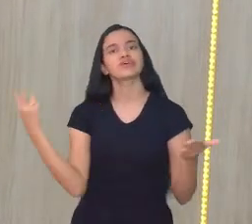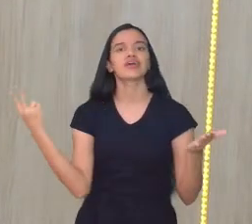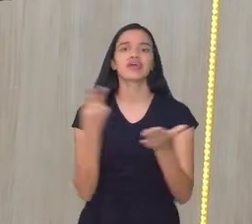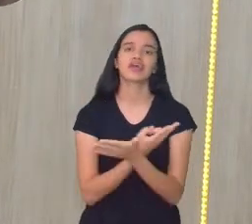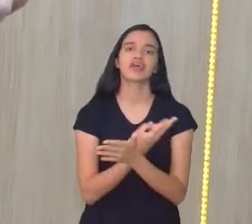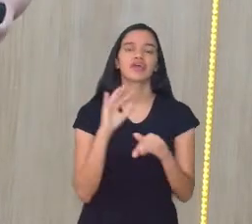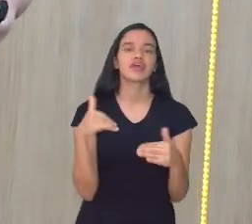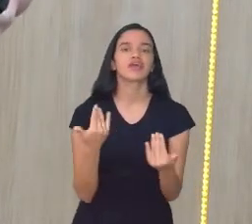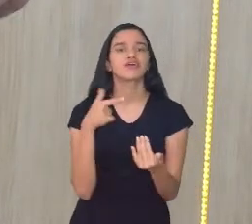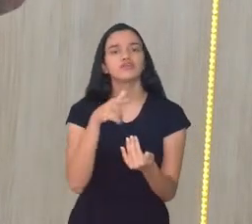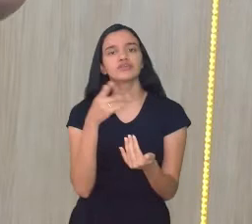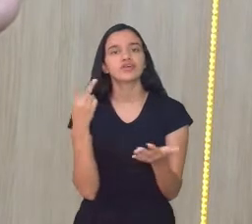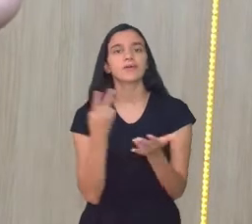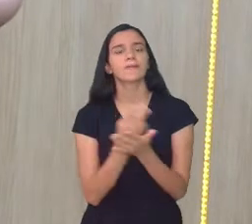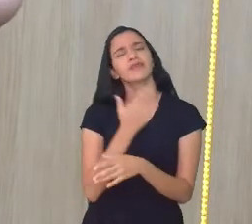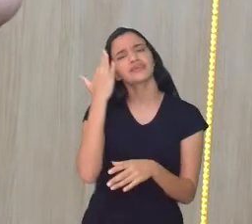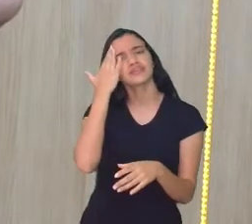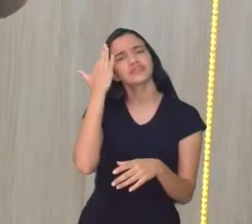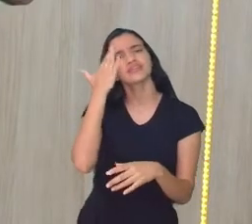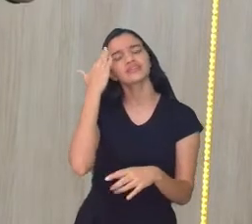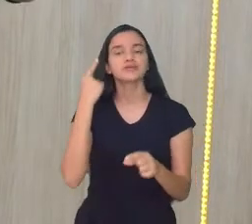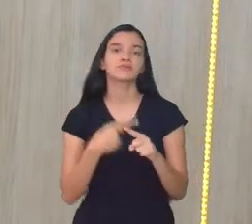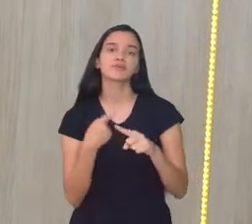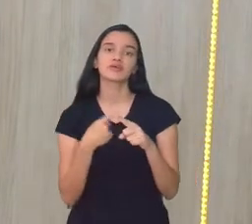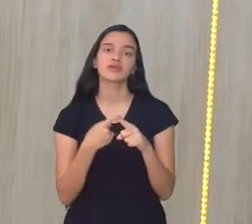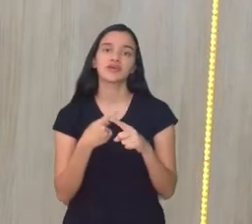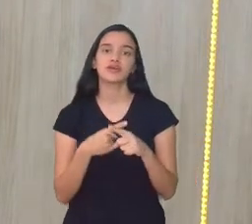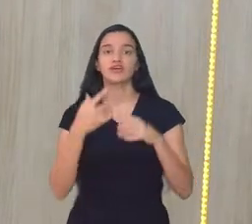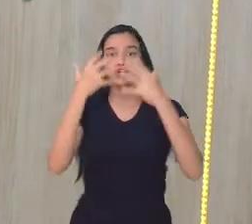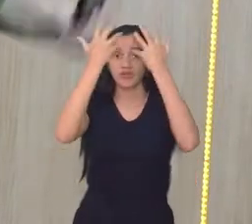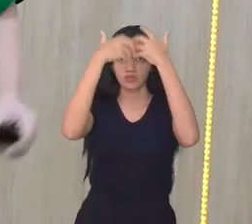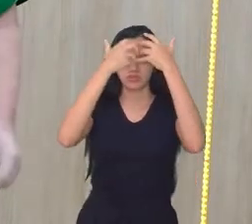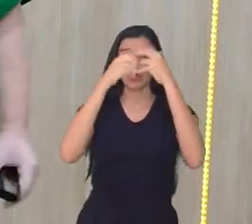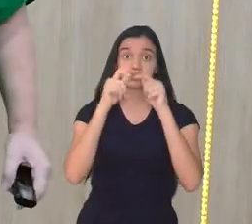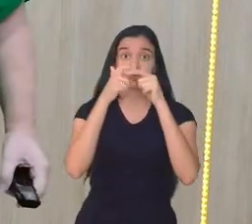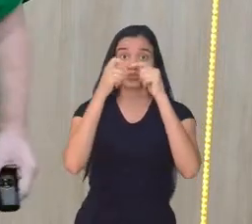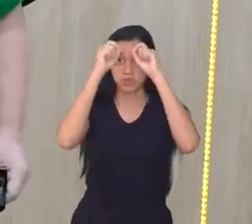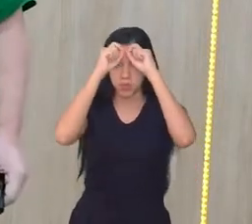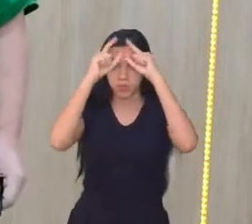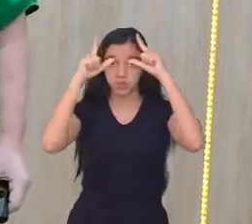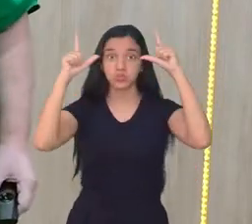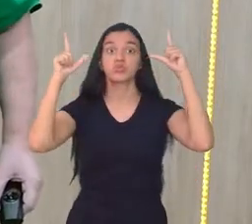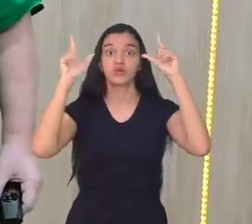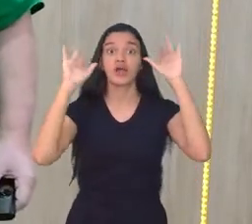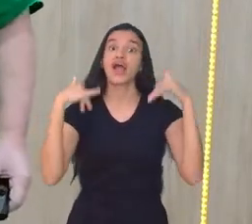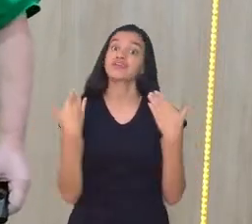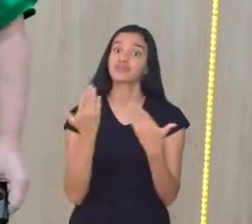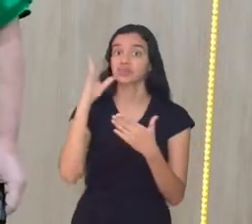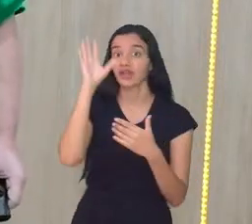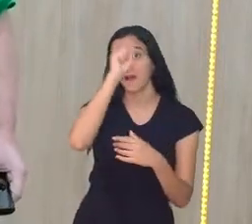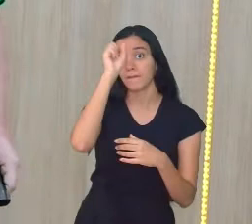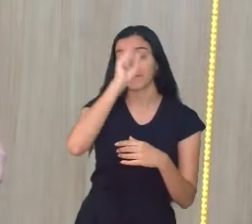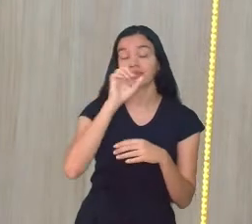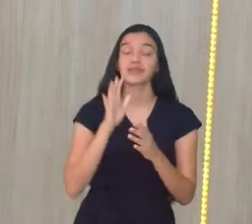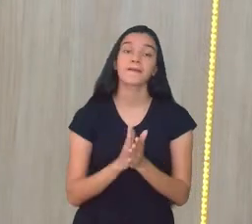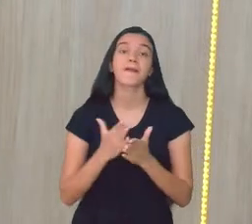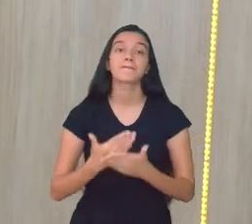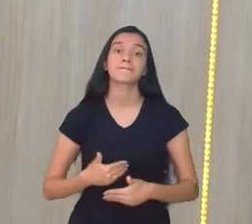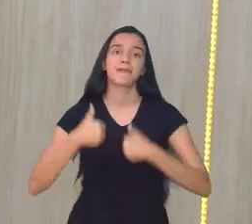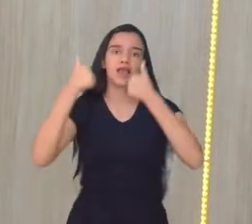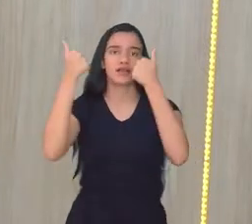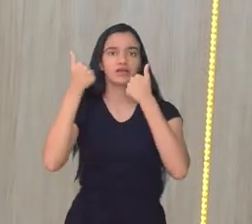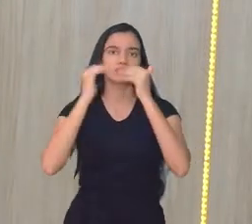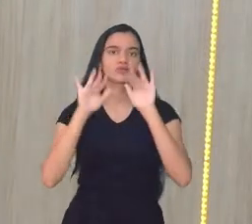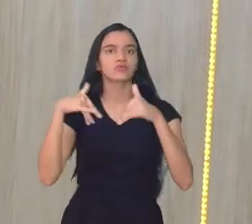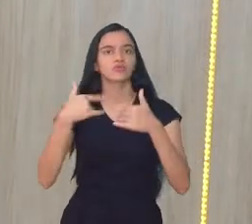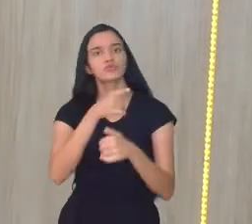se debruça sobre o erro, entende por que errou, seu cérebro expande. E aí você aprende. Aprende melhor do que